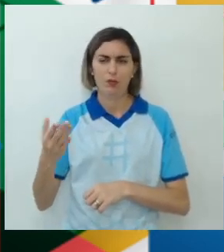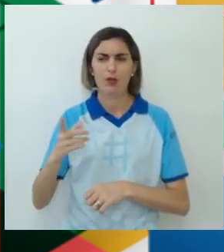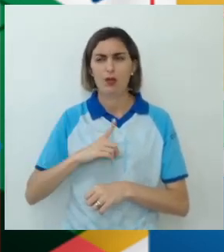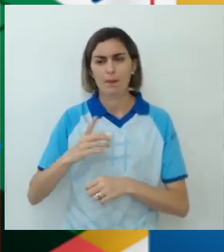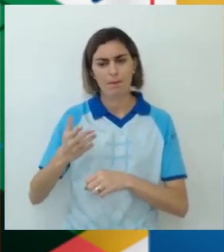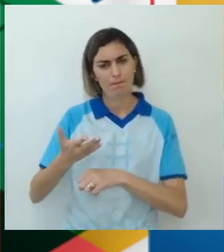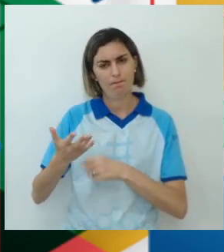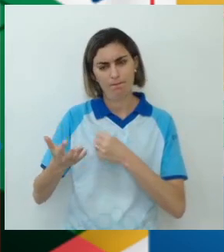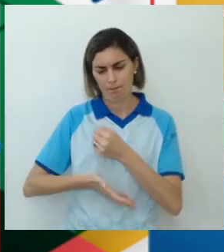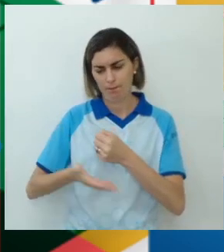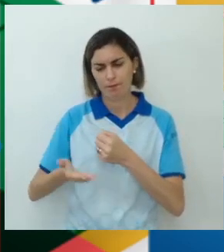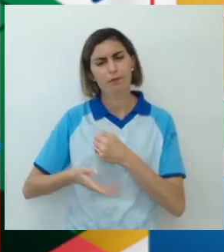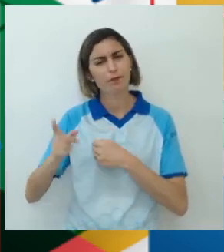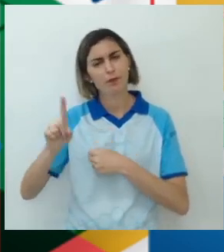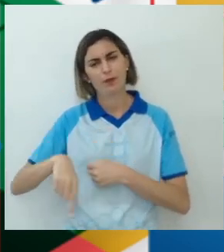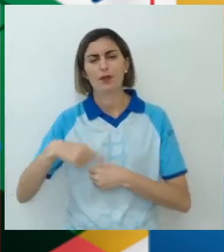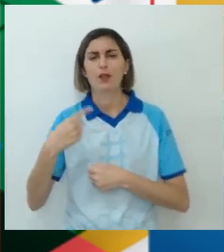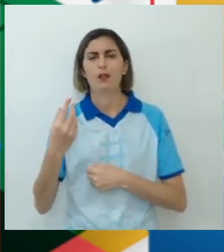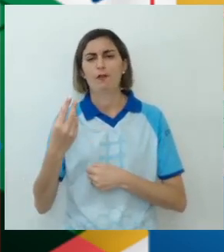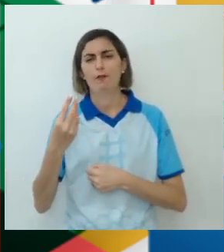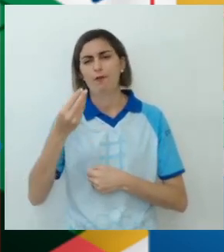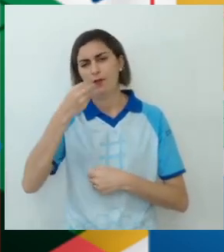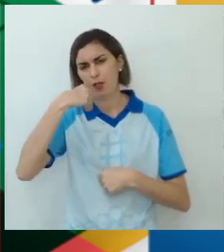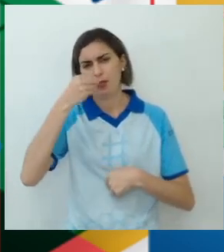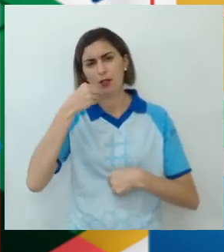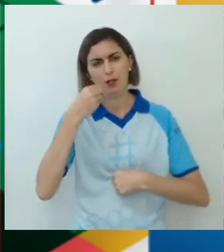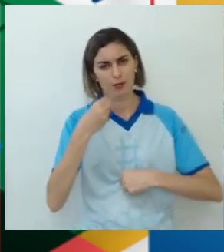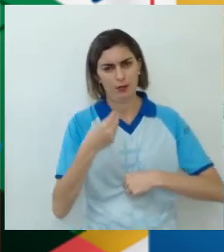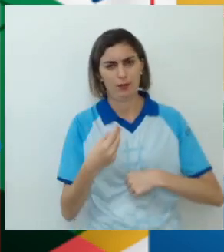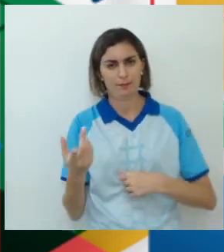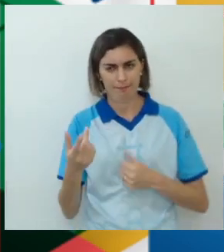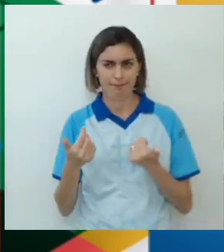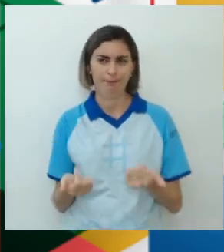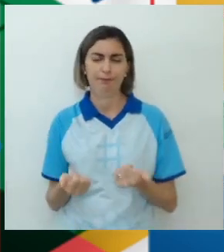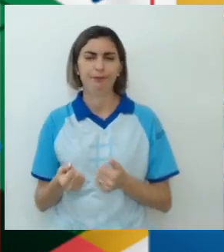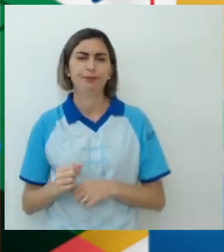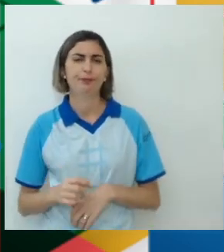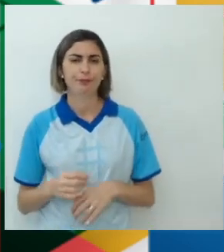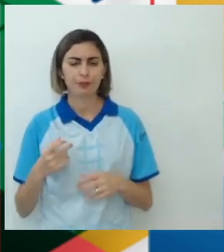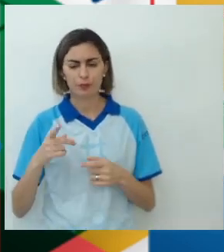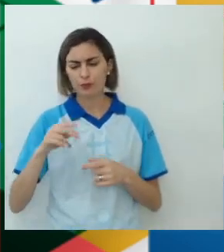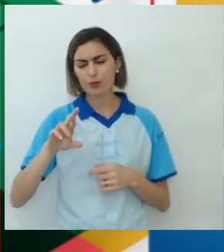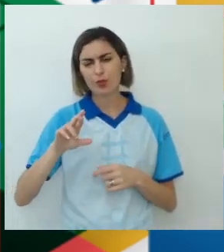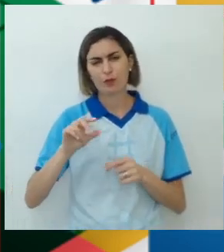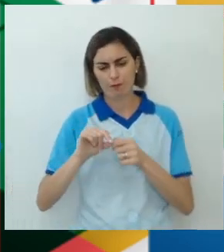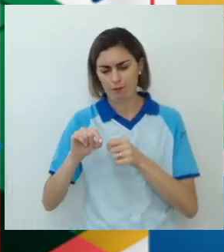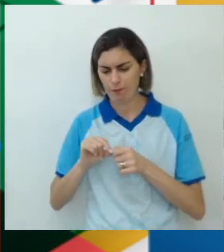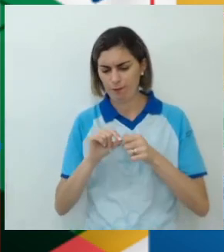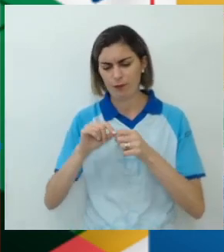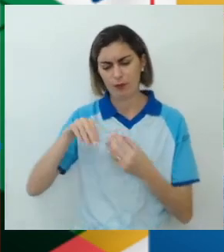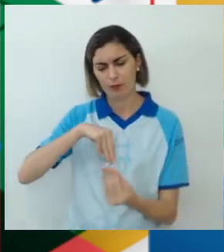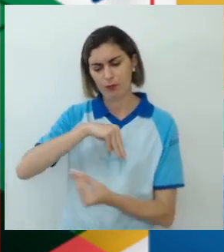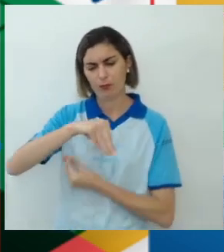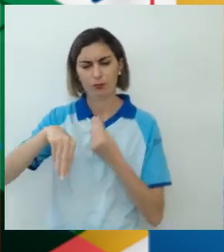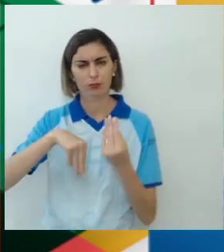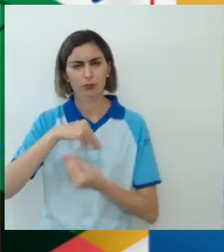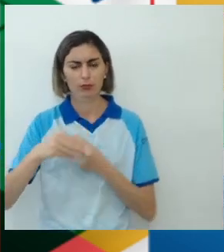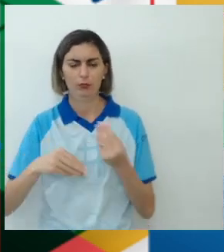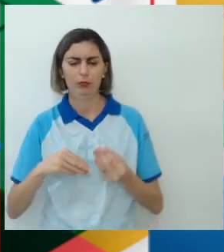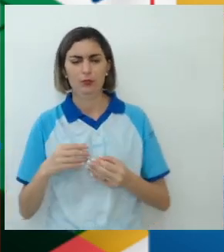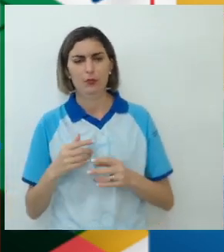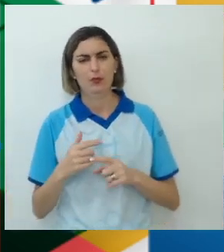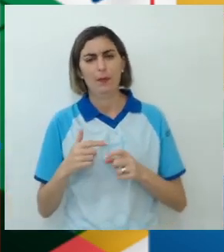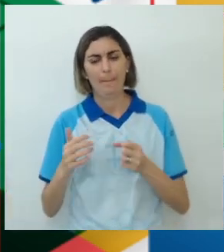a base conjugada ela é fraca, tá? Produzem soluções